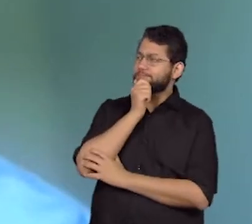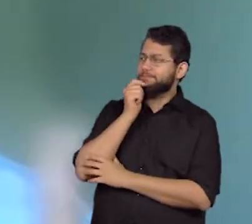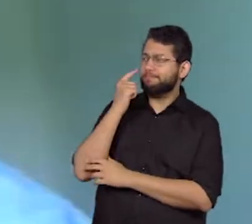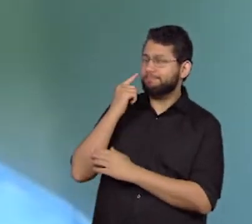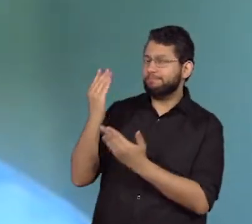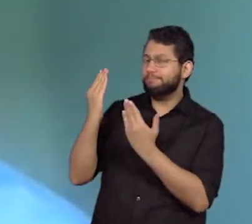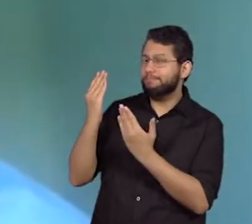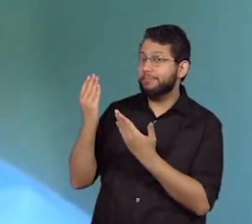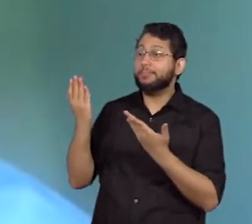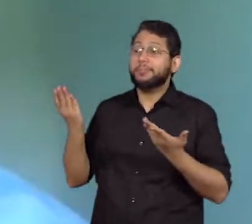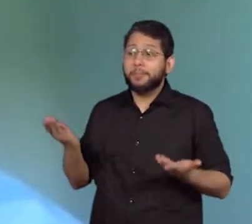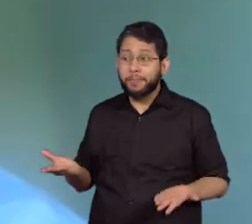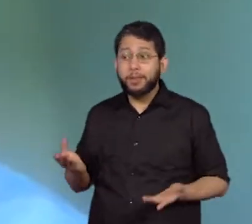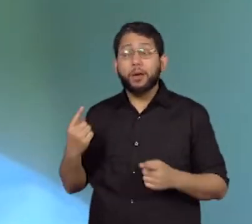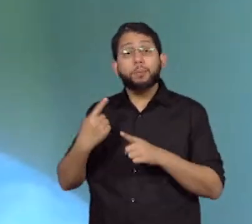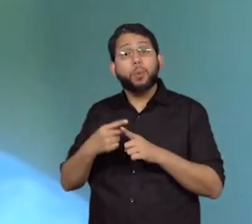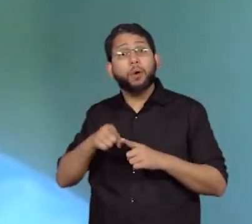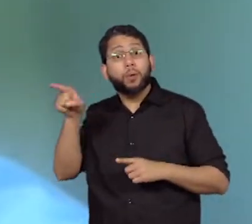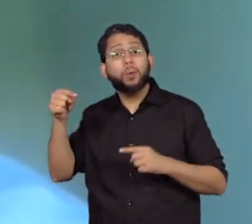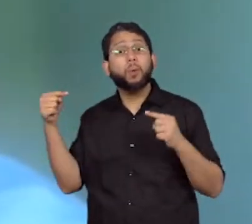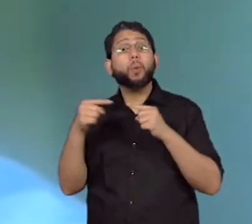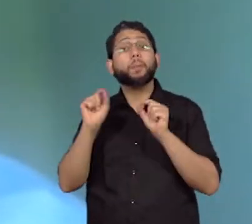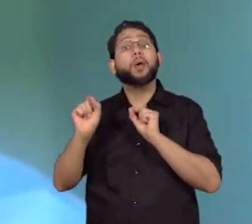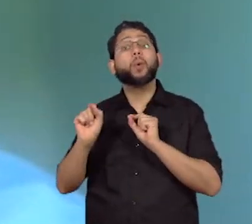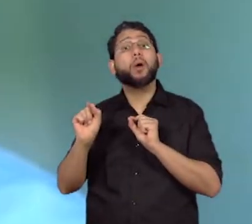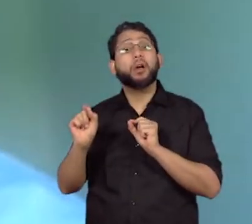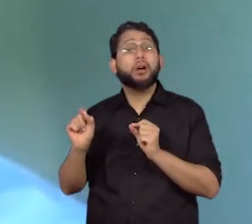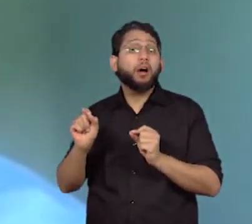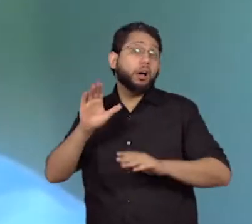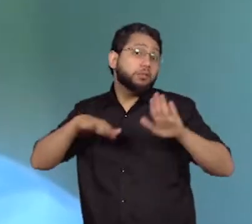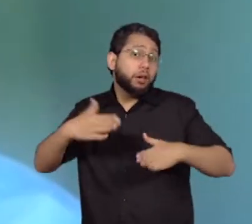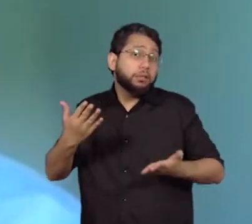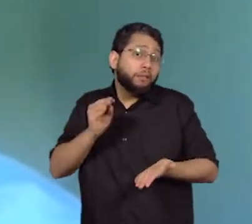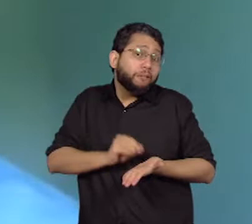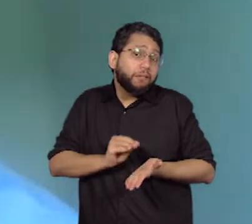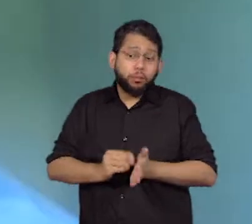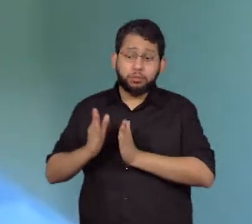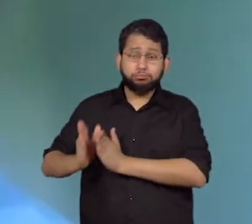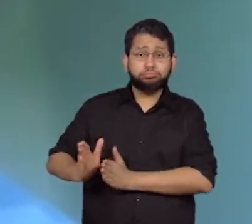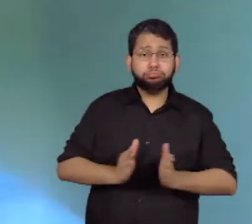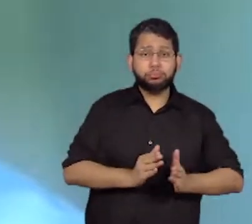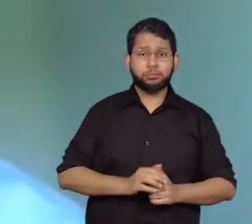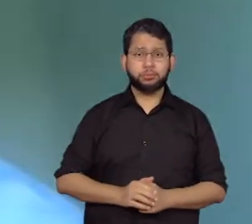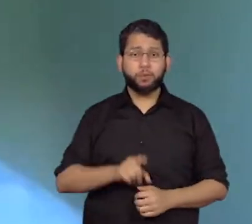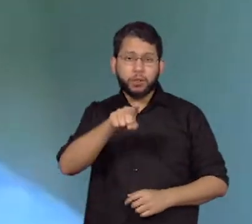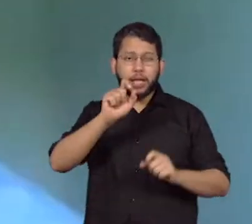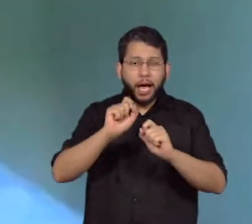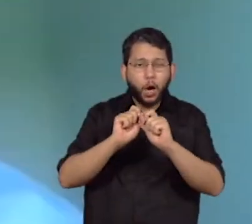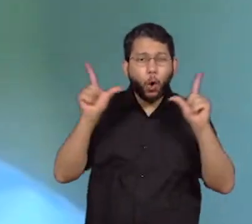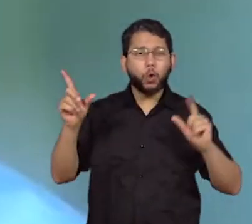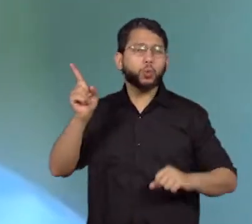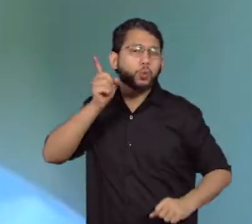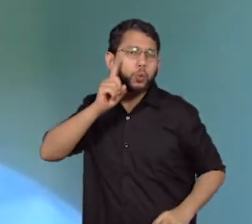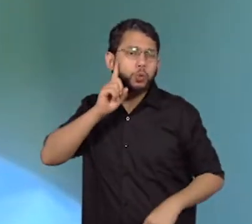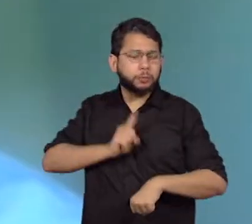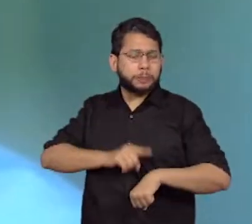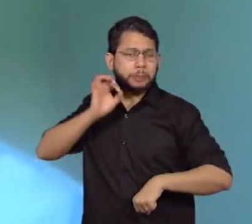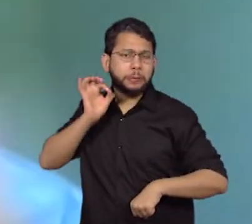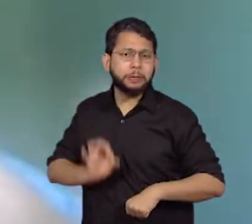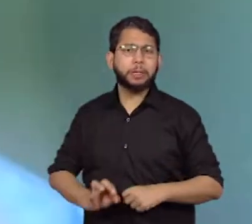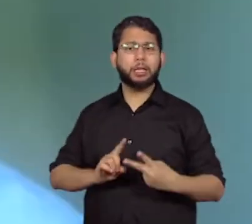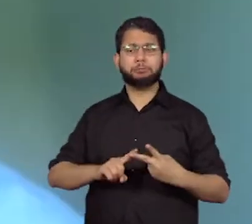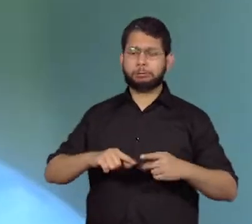E do meu ponto de vista, isso está muito relacionado à disciplina. A disciplina de você acordar todo dia, levantar,